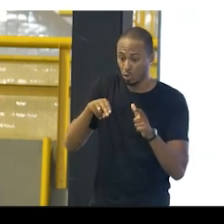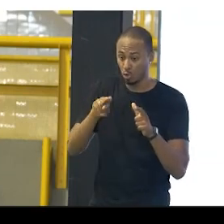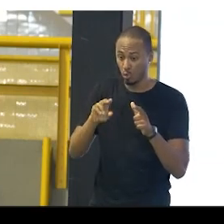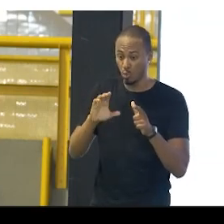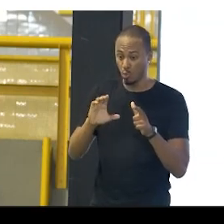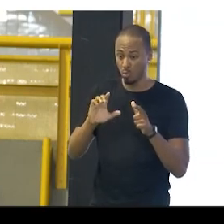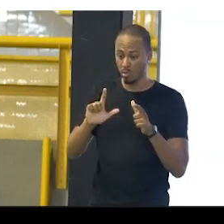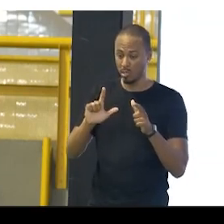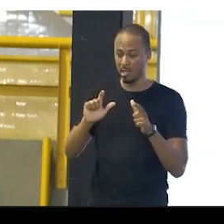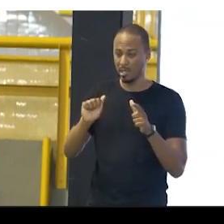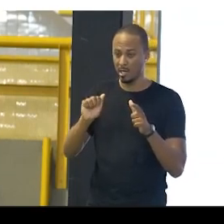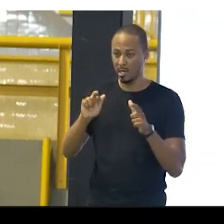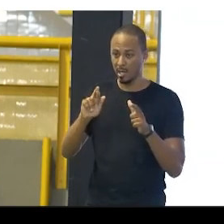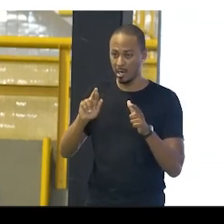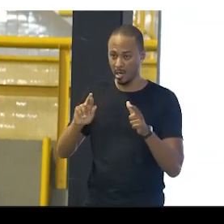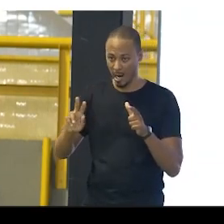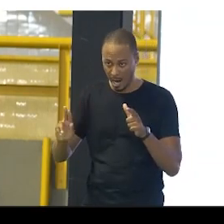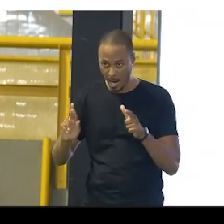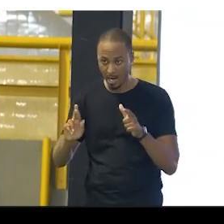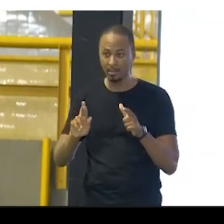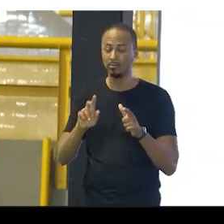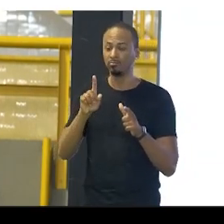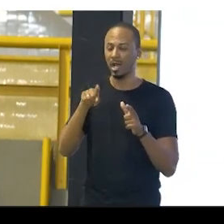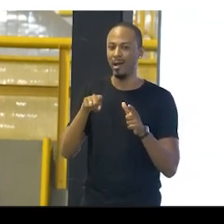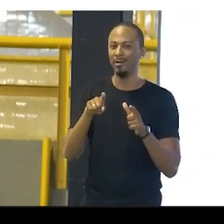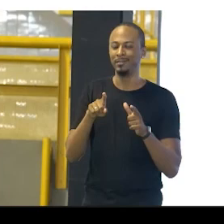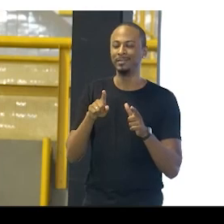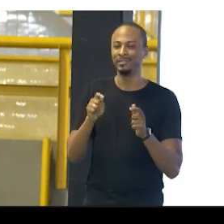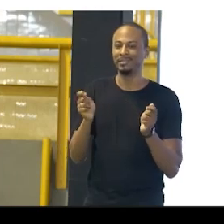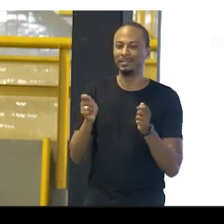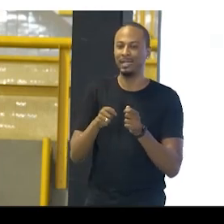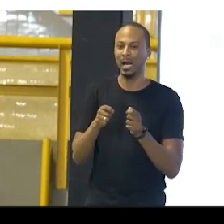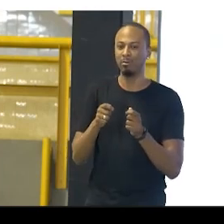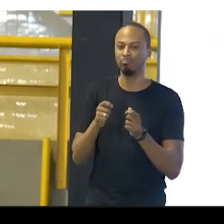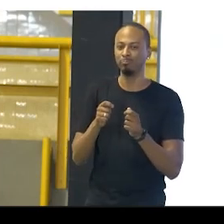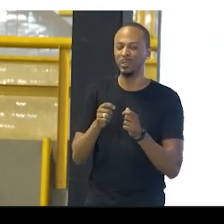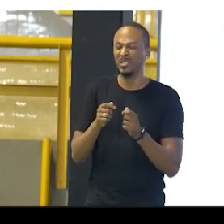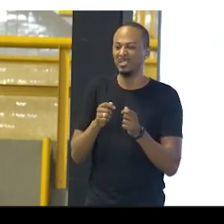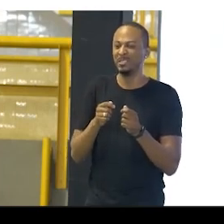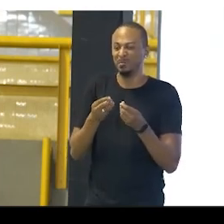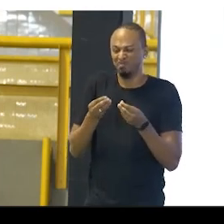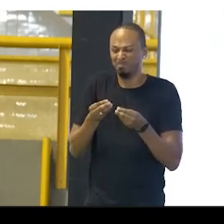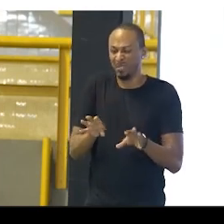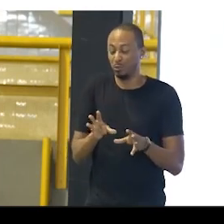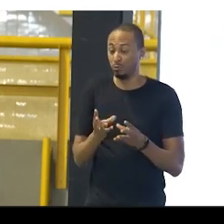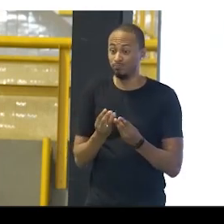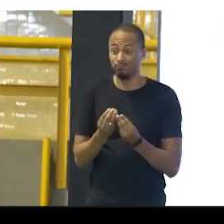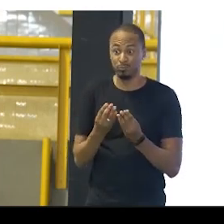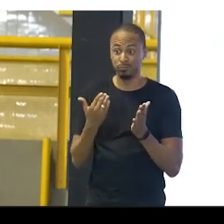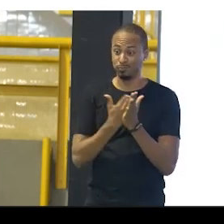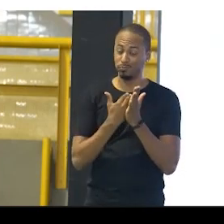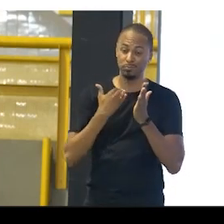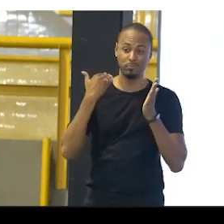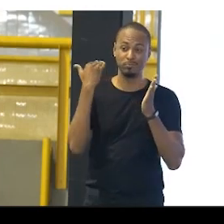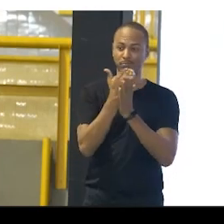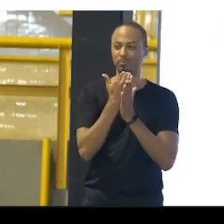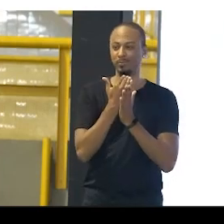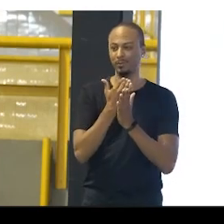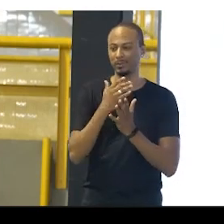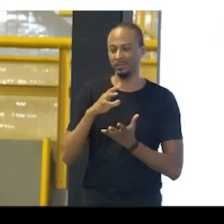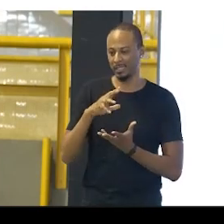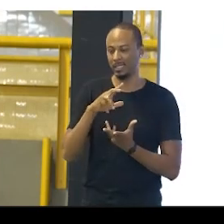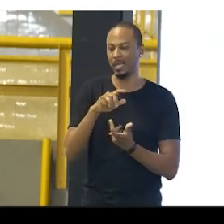Tem. Só que, como Fukushima está bem aí, foi em 2011, a gente vai ter que deixar